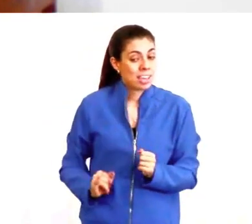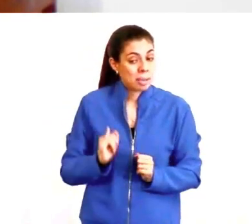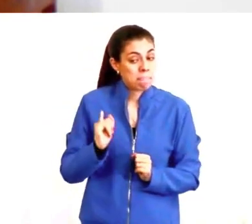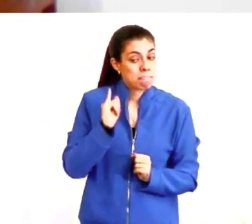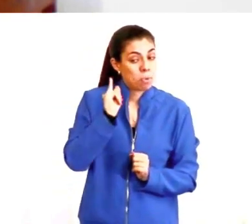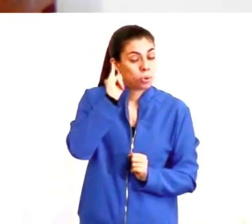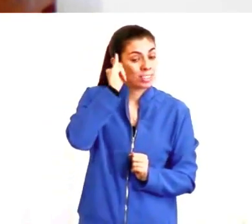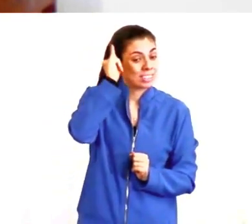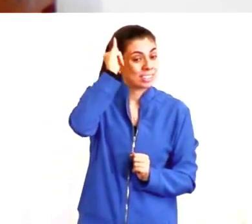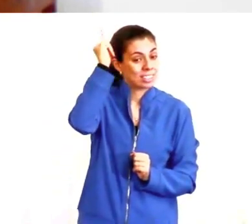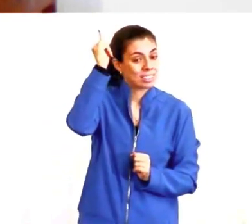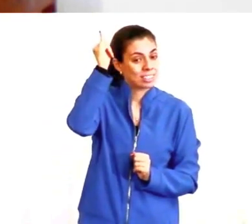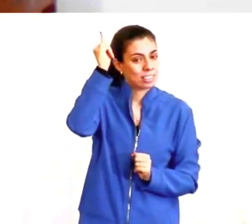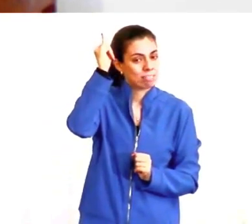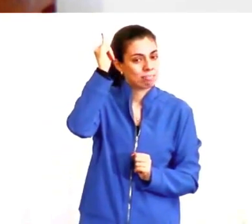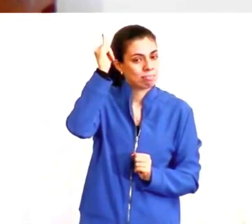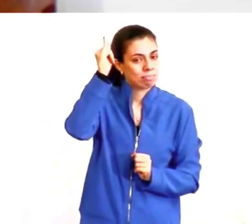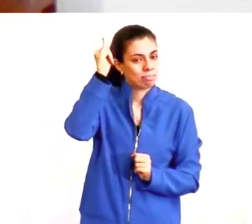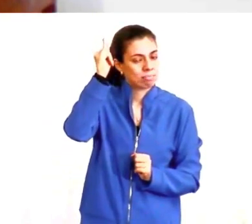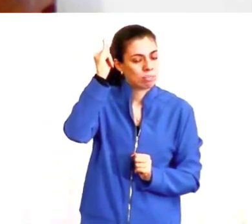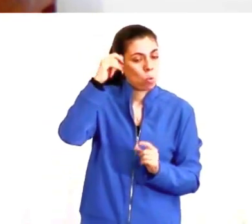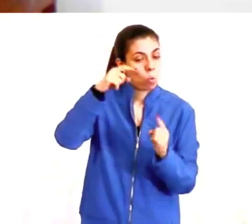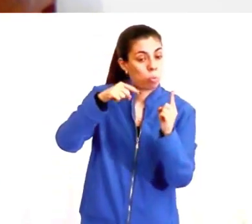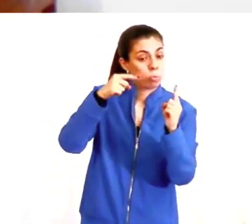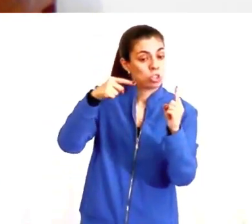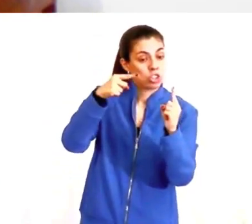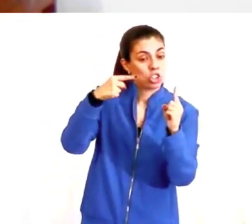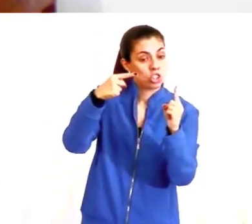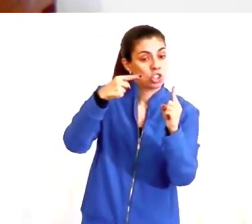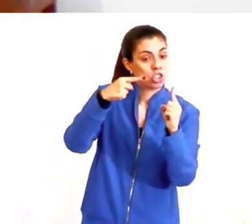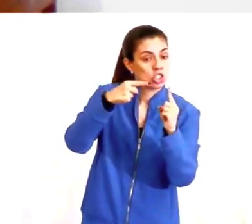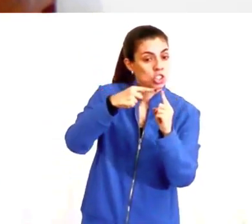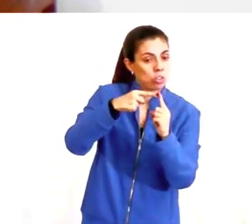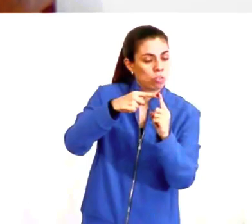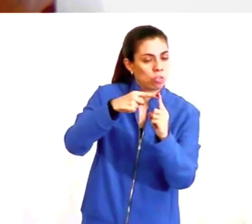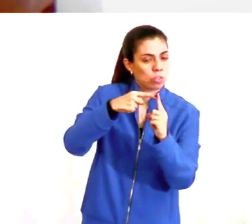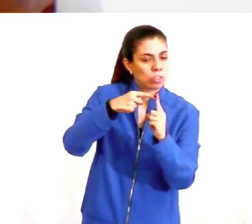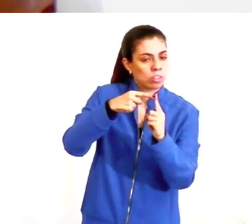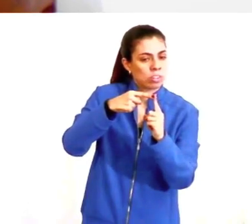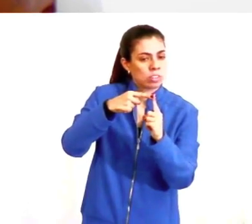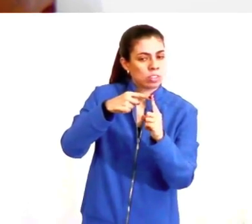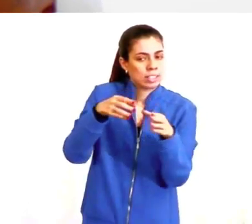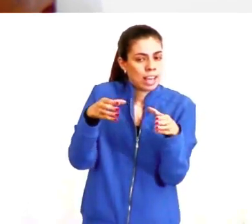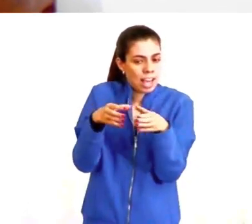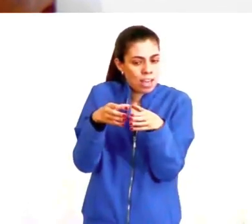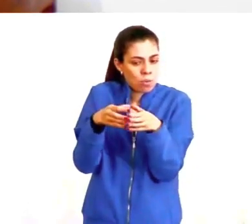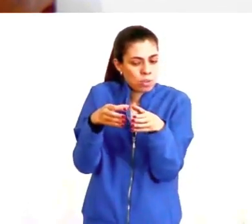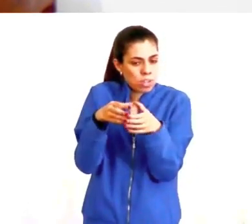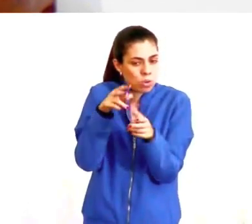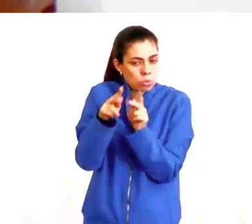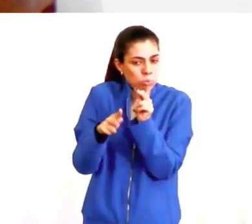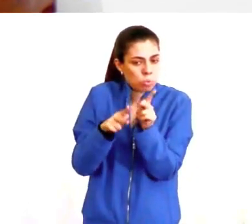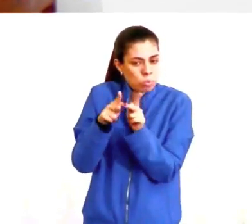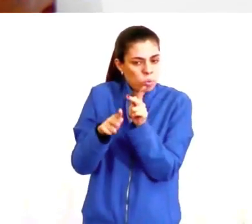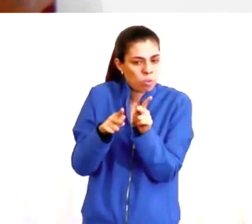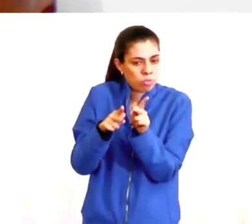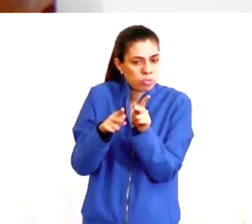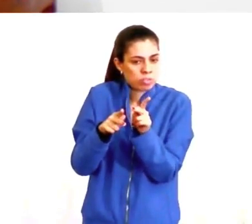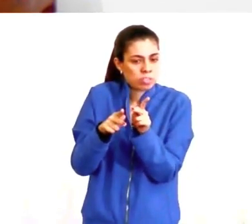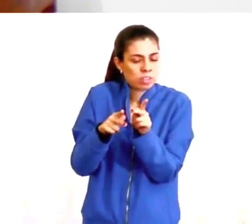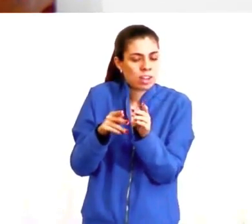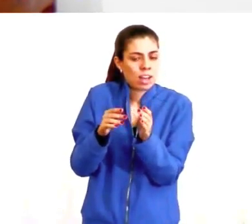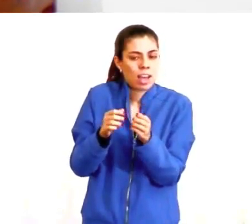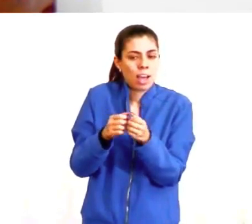centro. As pessoas vinham de todos os lugares porque lhes era necessário a palavra,